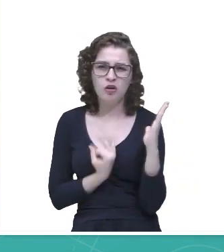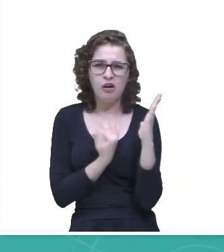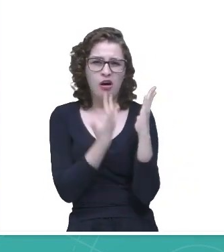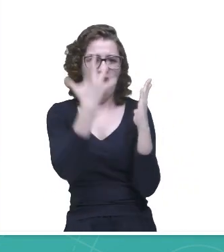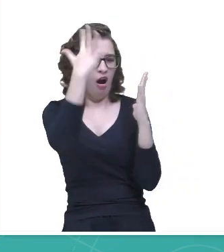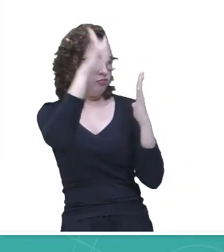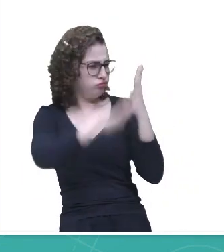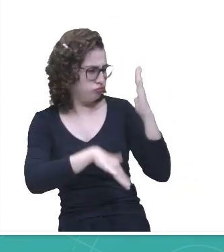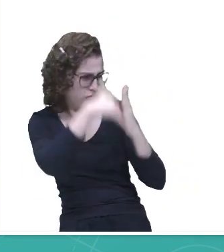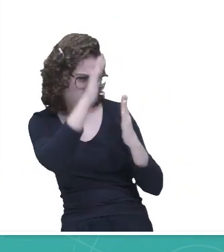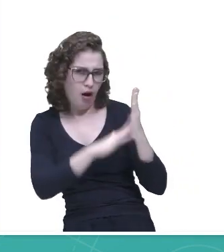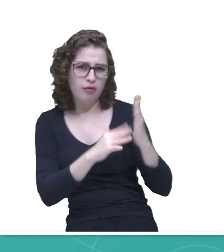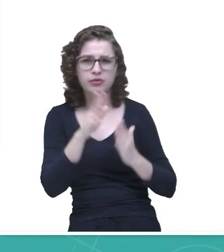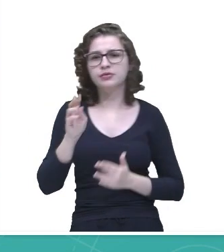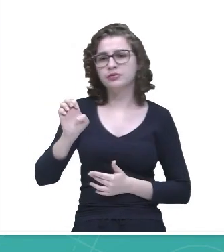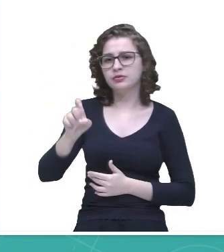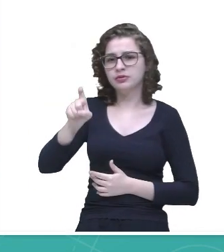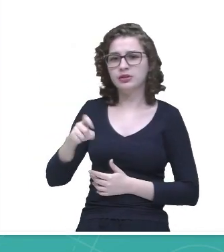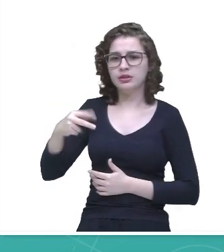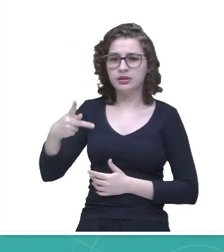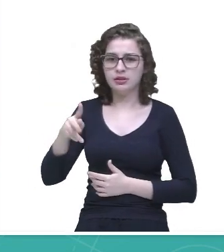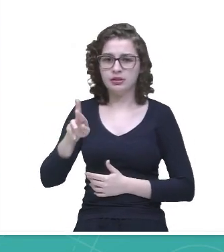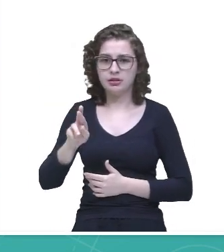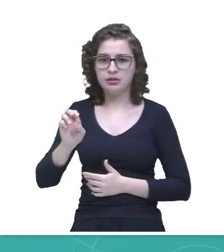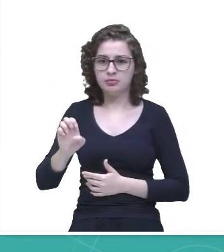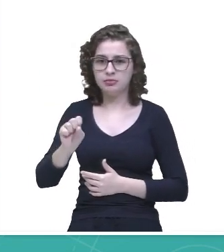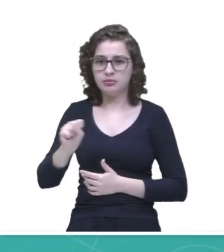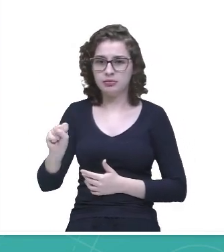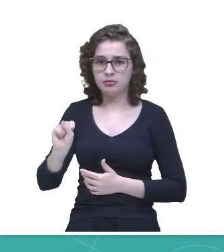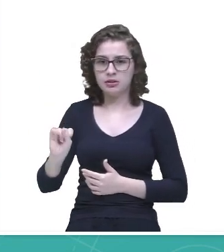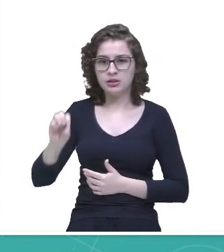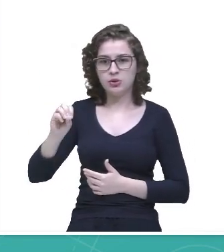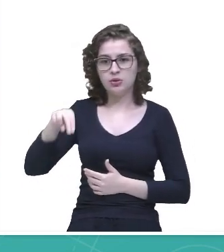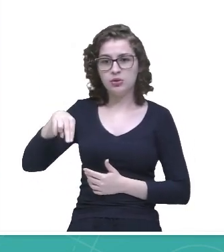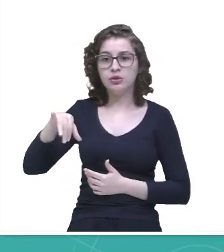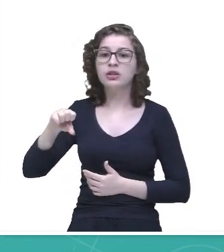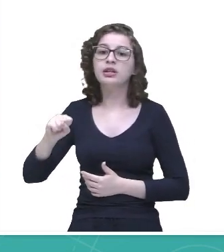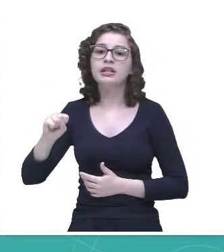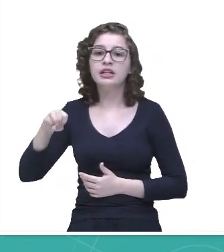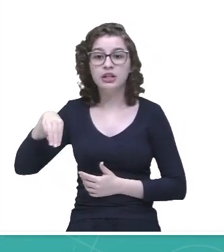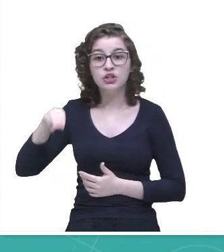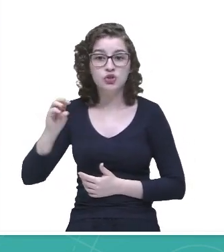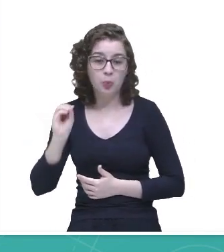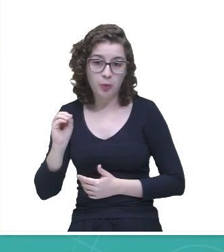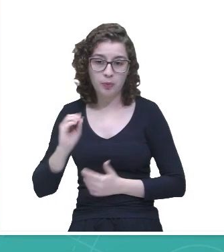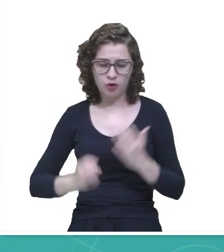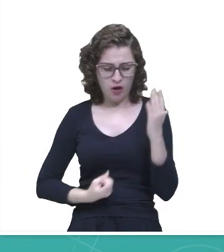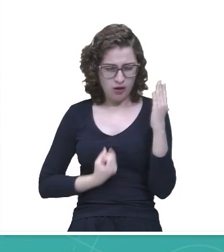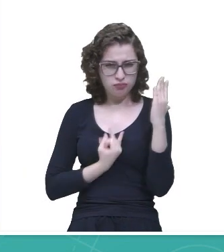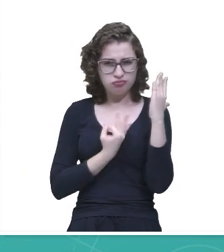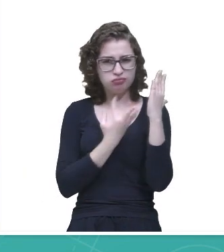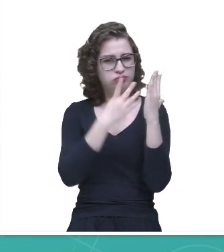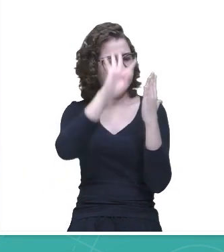expressionismo. Falamos do impressionismo, aí nós vamos ver agora o expressionismo. Vamos lá?